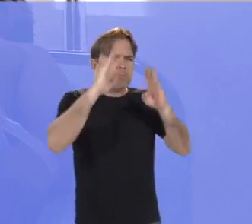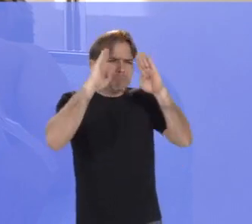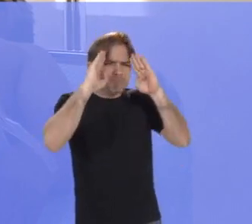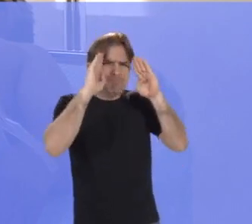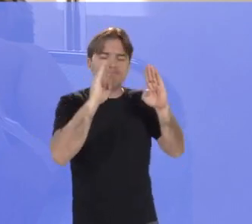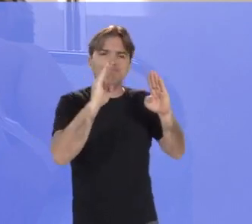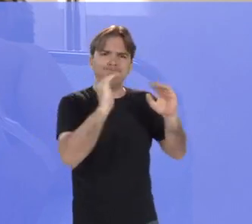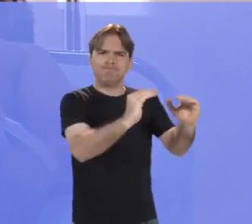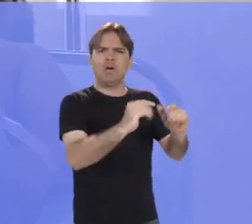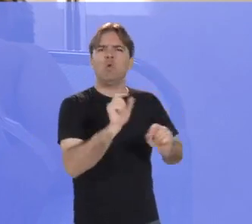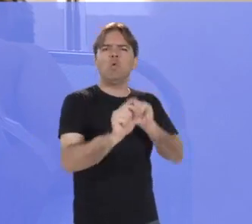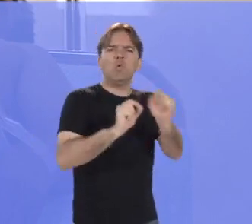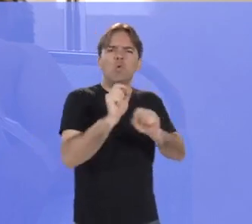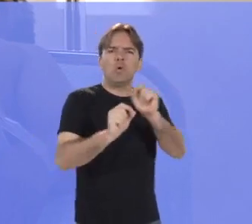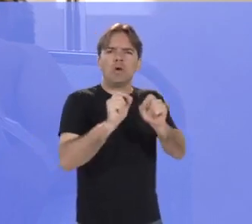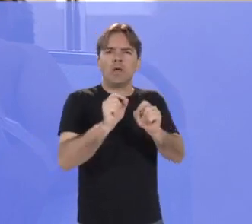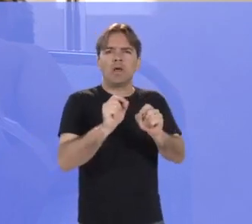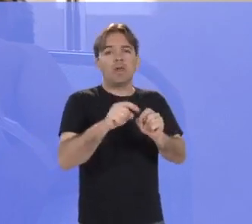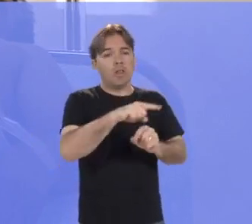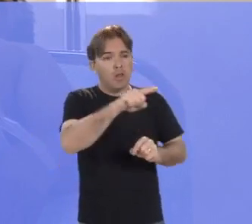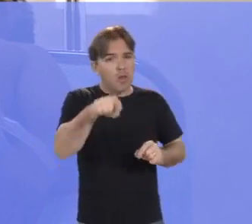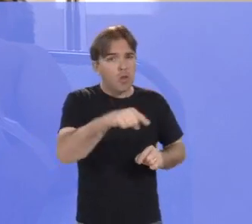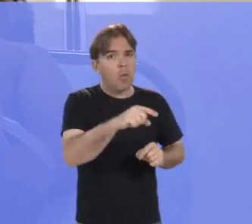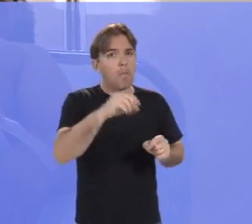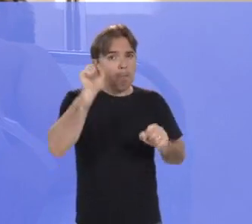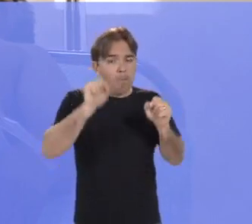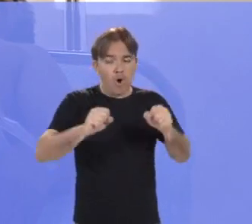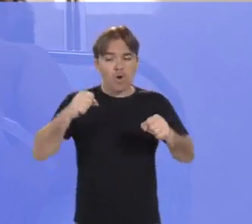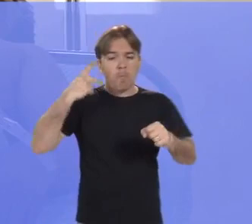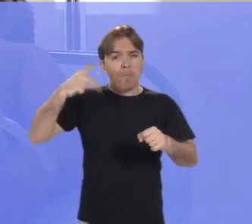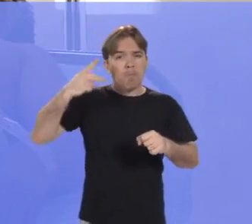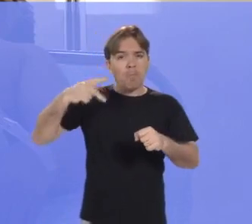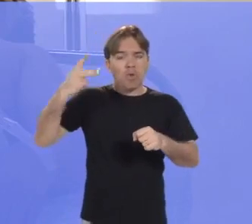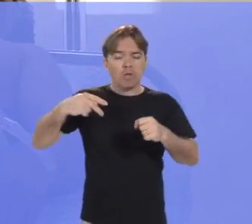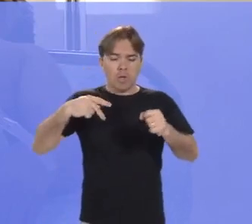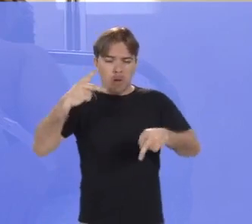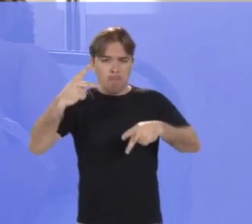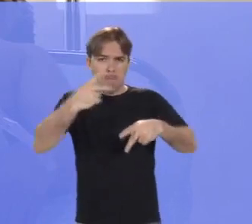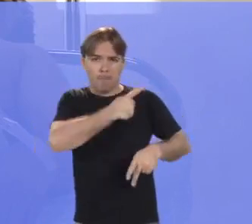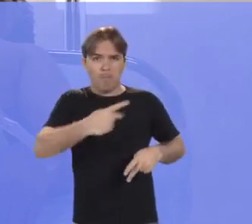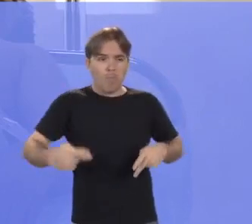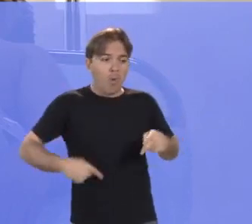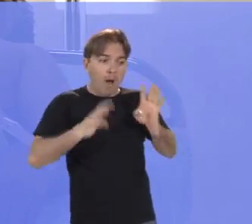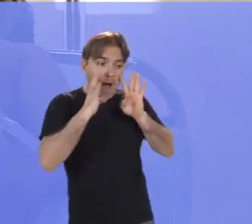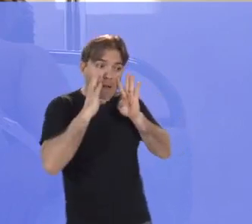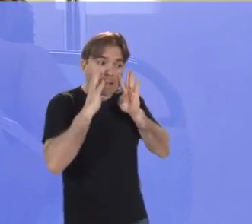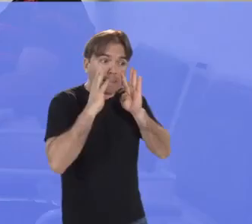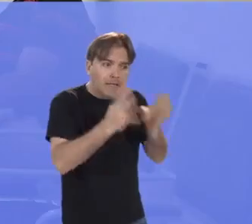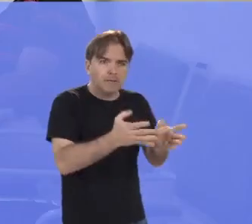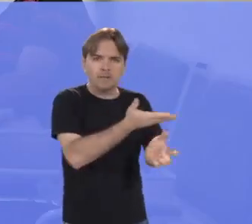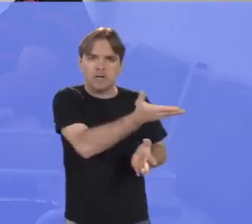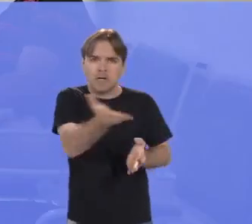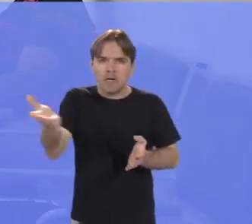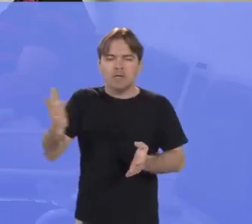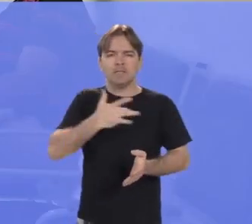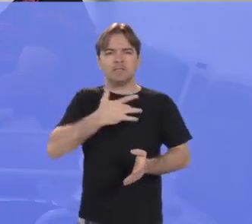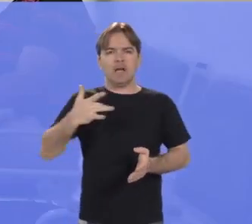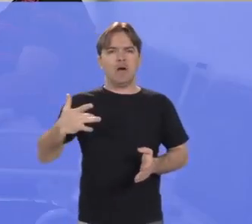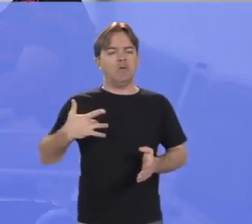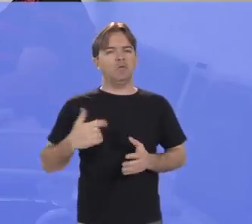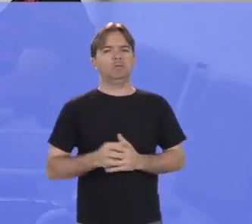essas informações elas podem já começar a subsidiar políticas públicas de atenção à saúde dessas pessoas. O projeto